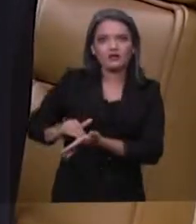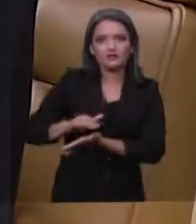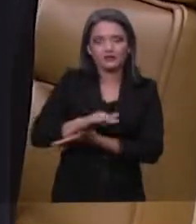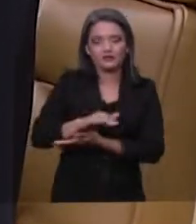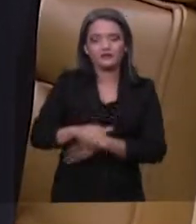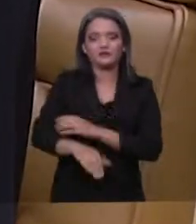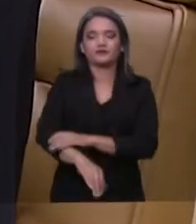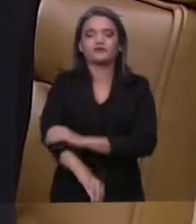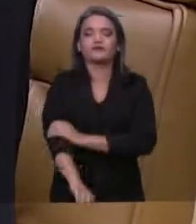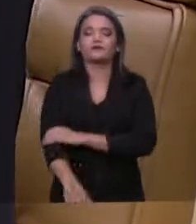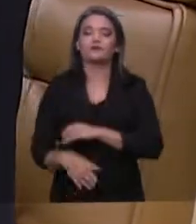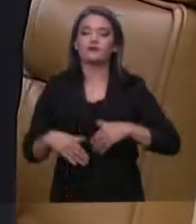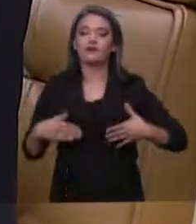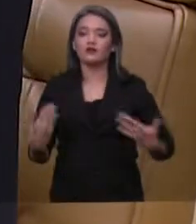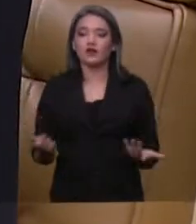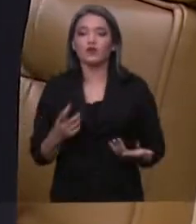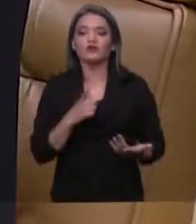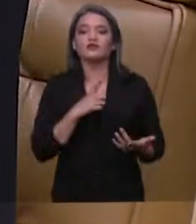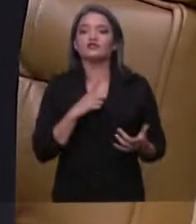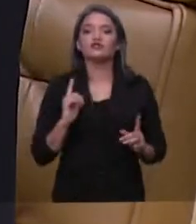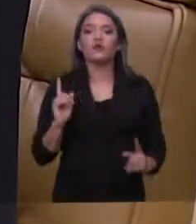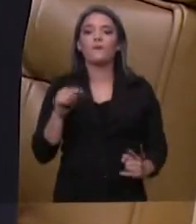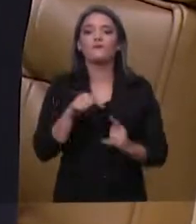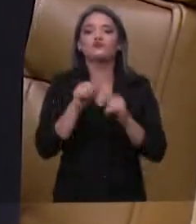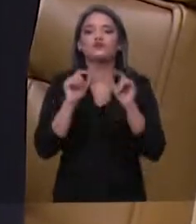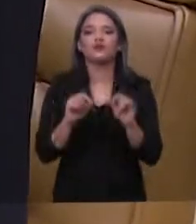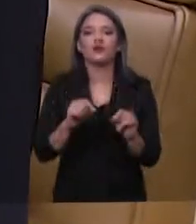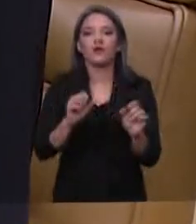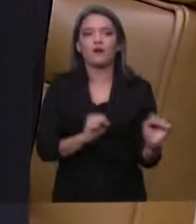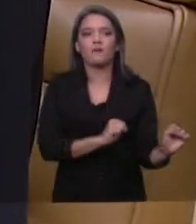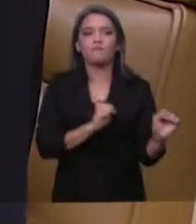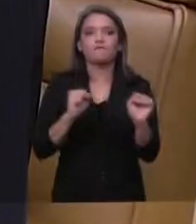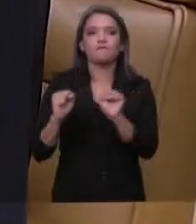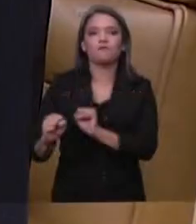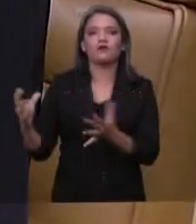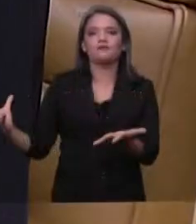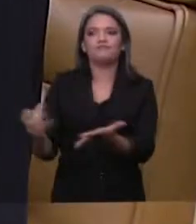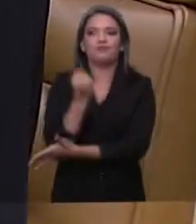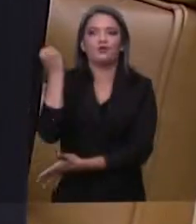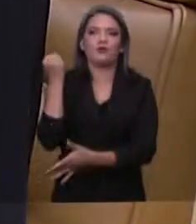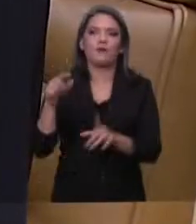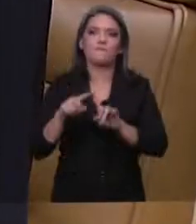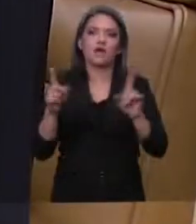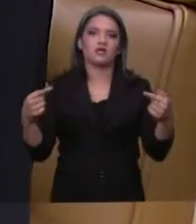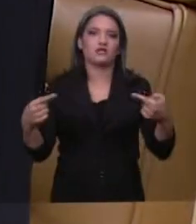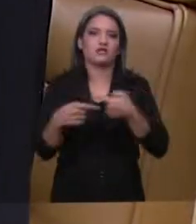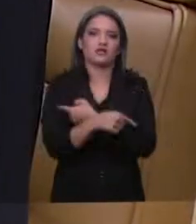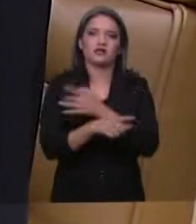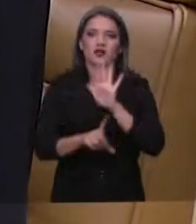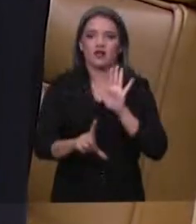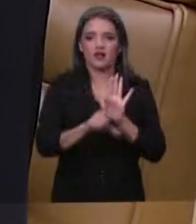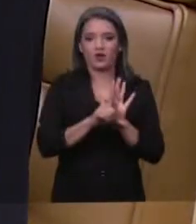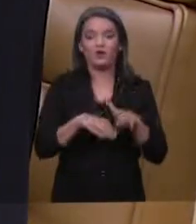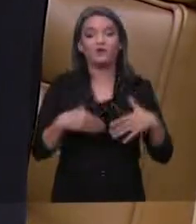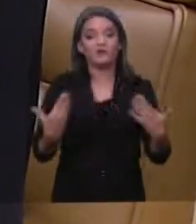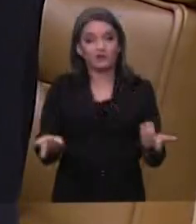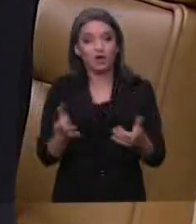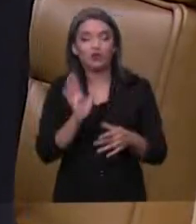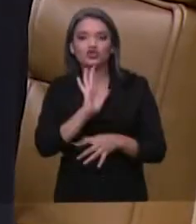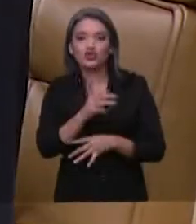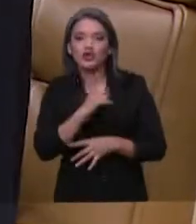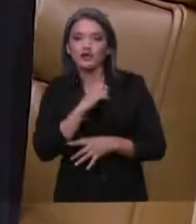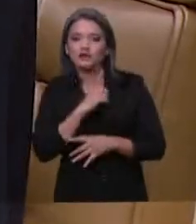à tomada ilegítima do poder. A associação criminosa sempre pareceu certa e segura quanto aos objetivos mirados,